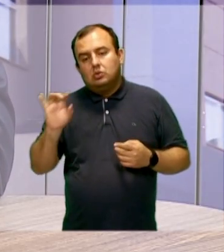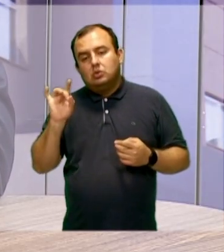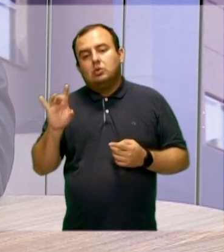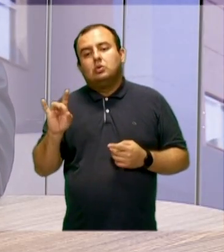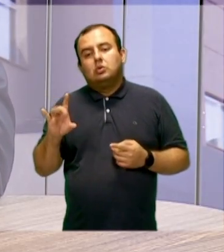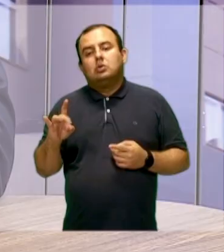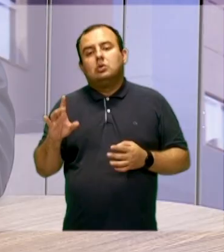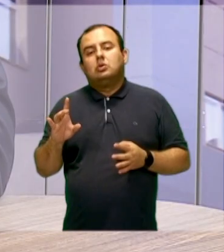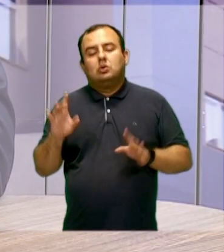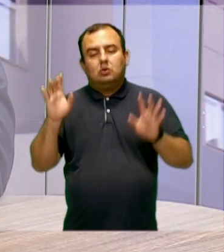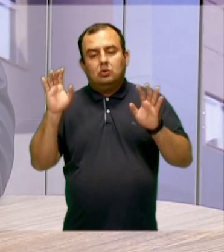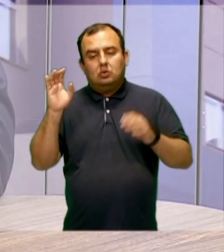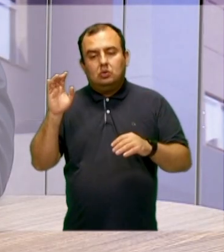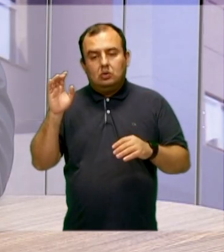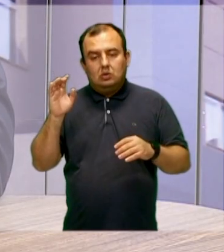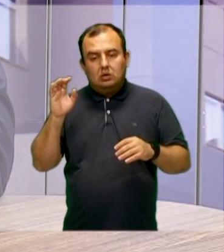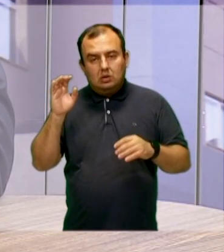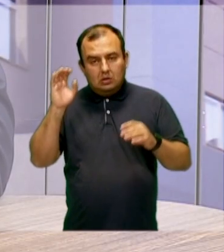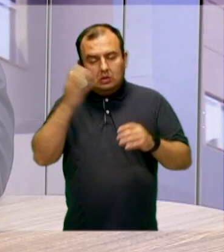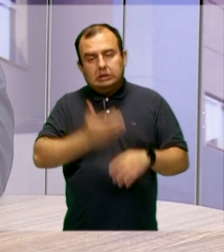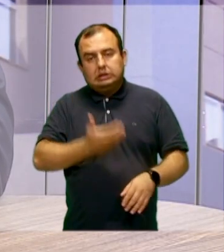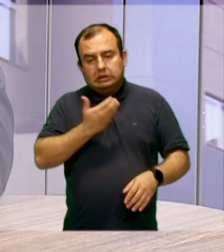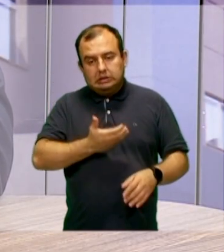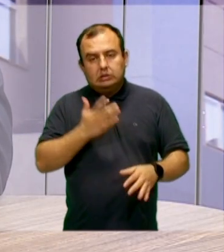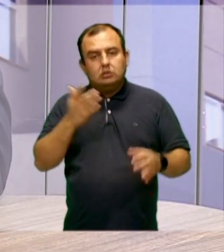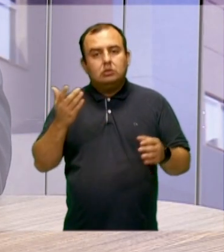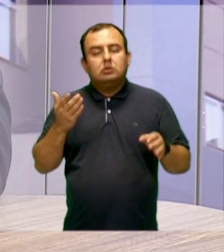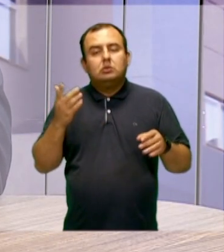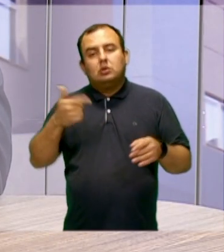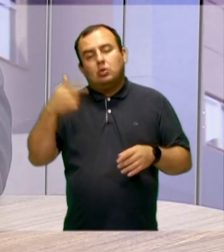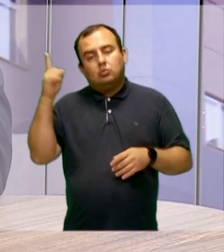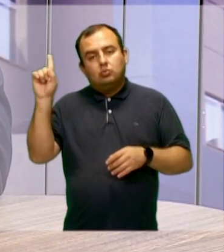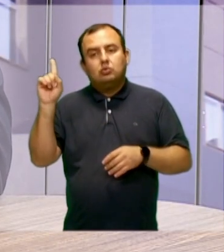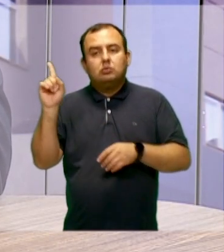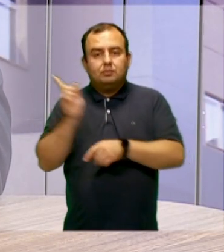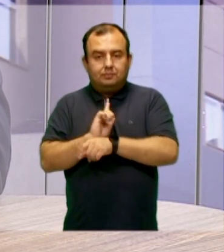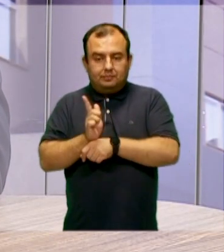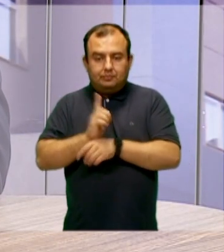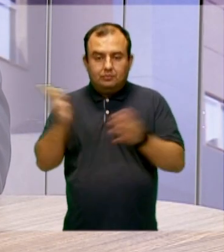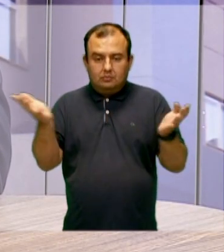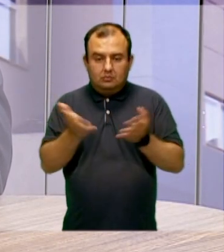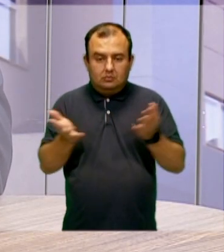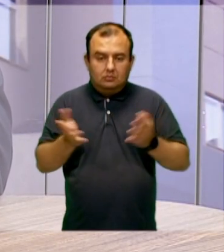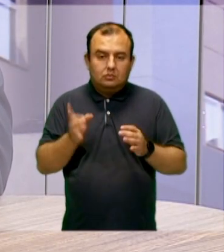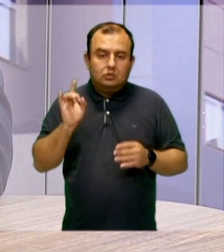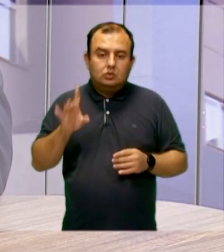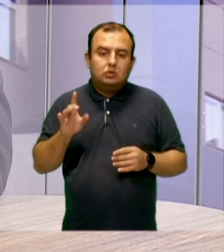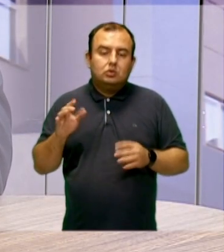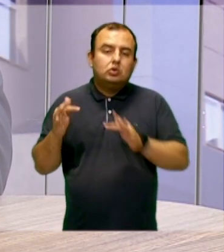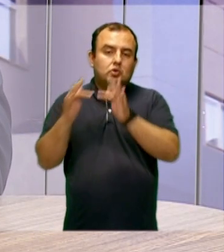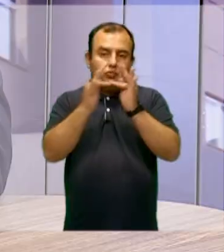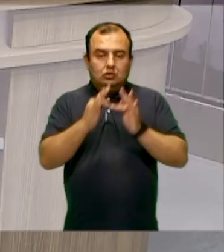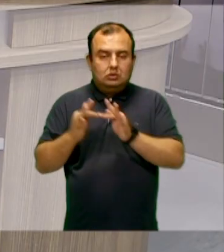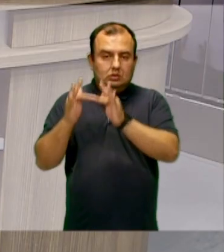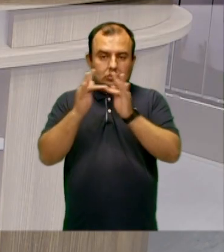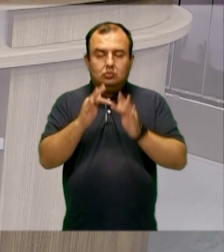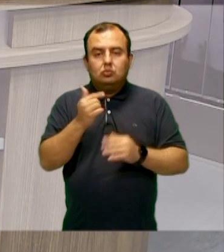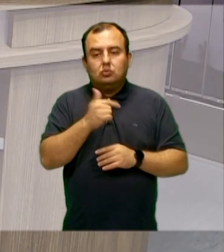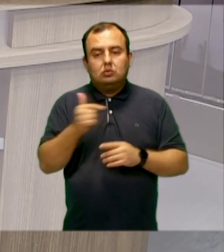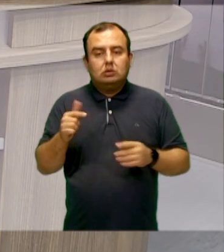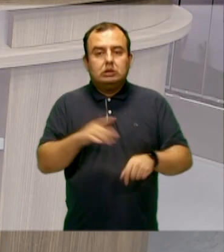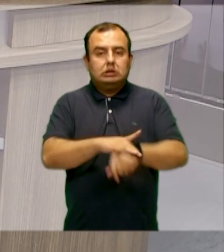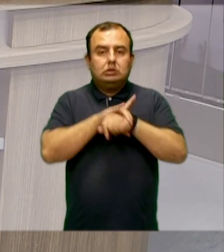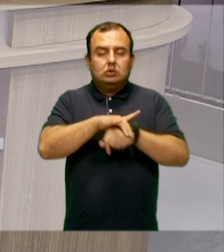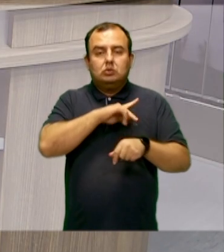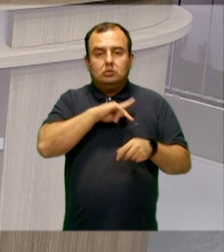só em dezembro da última gestão. Então, hoje, só não estão lá as fundações e a segurança